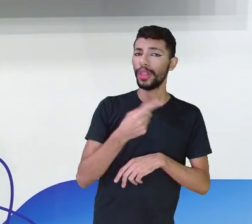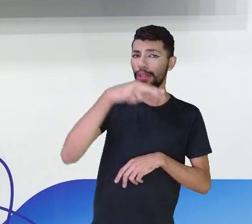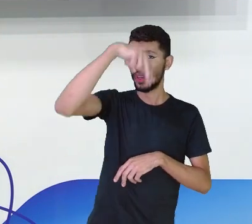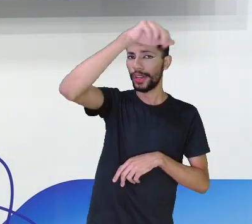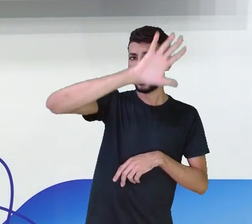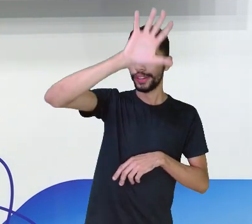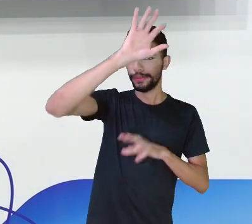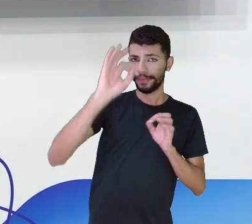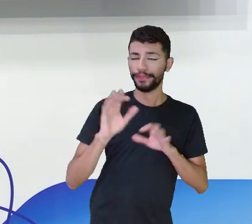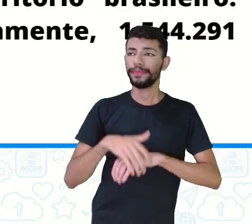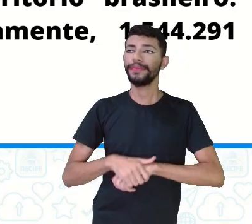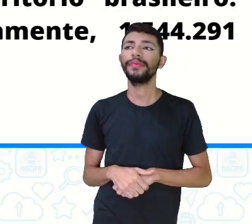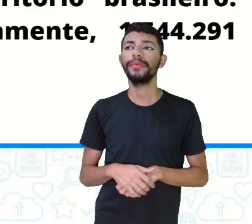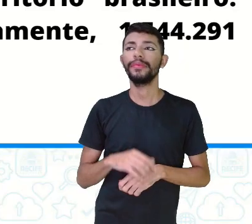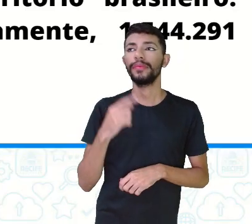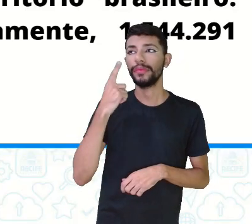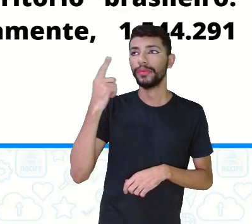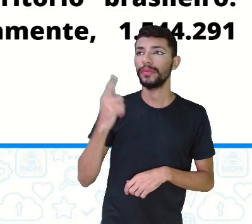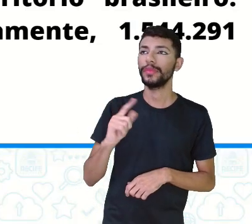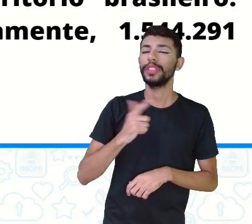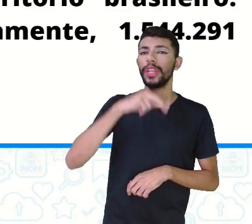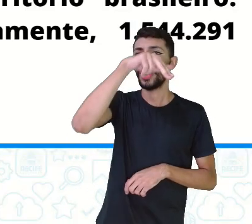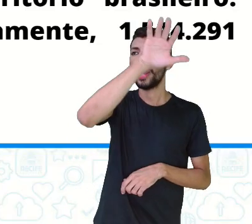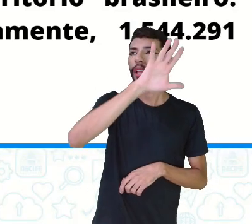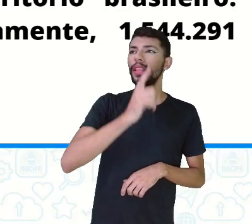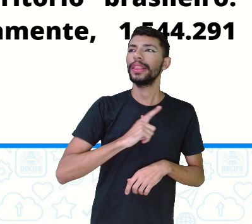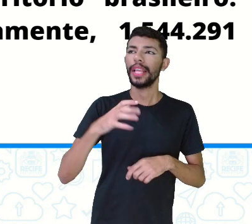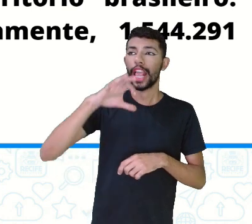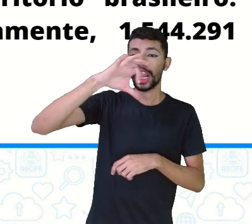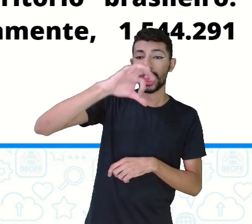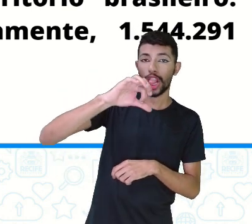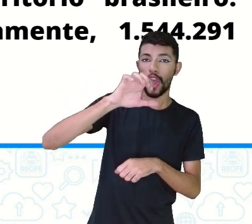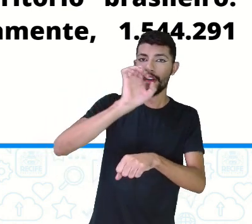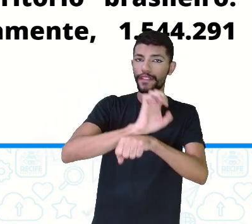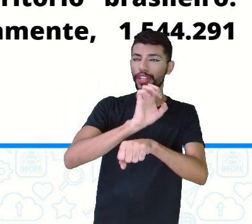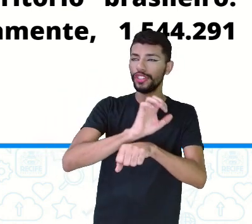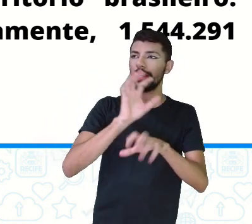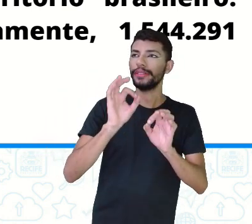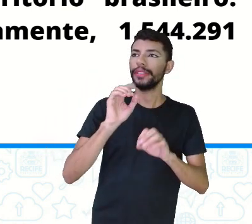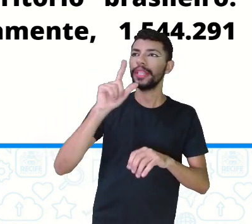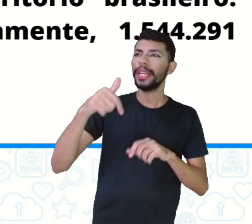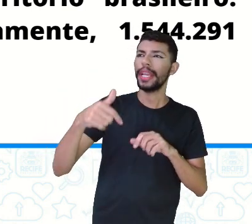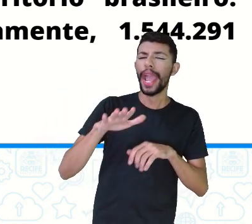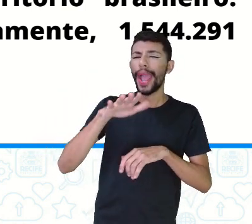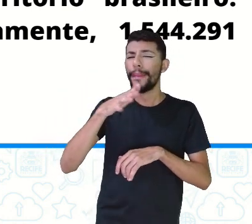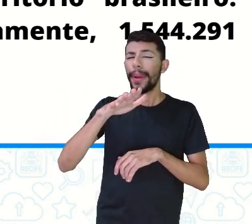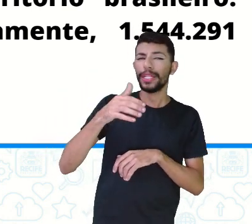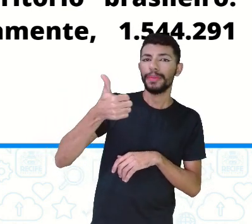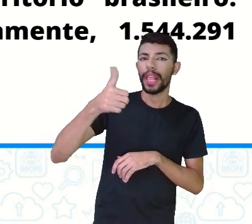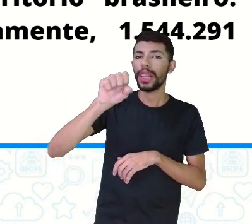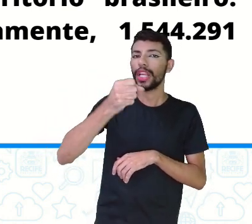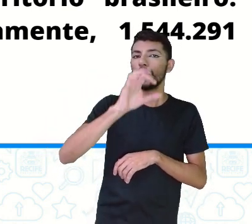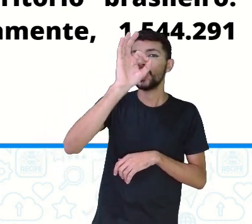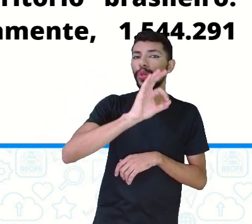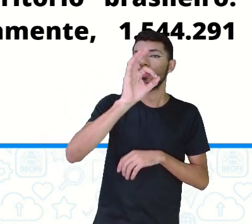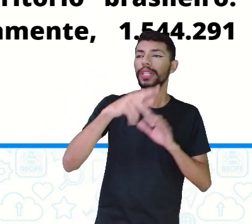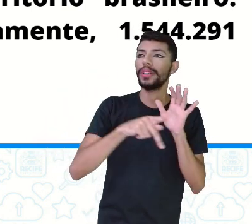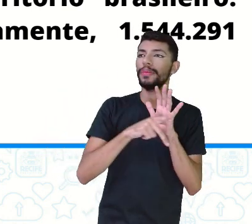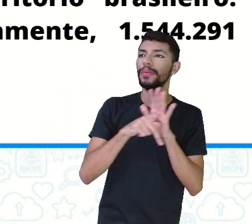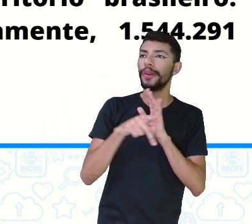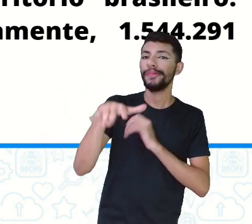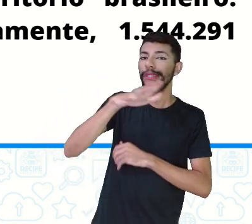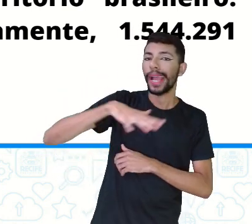A região Nordeste abrange 9 estados e corresponde a quase 18% do